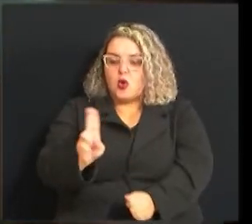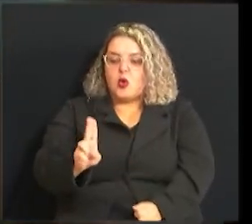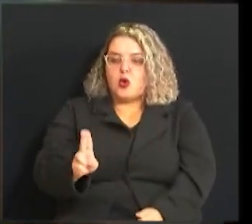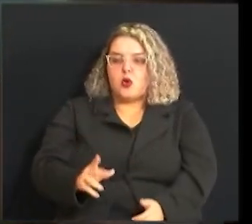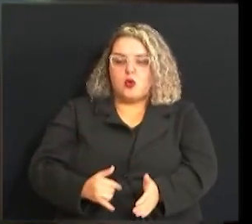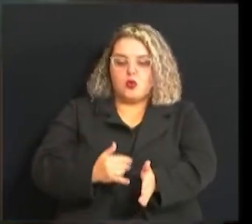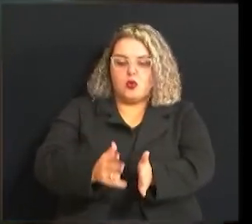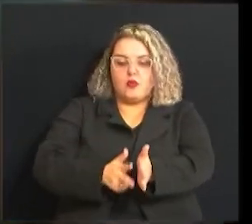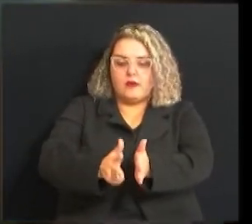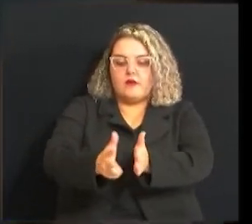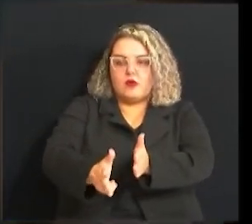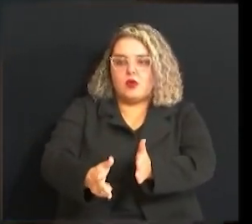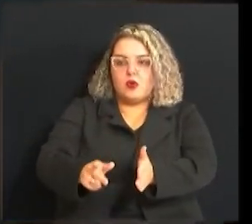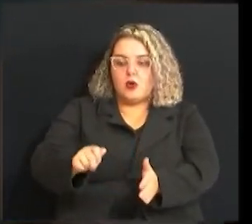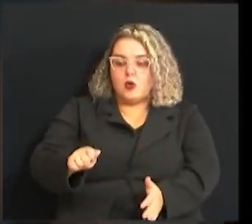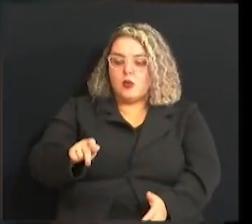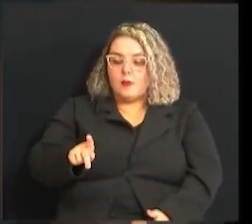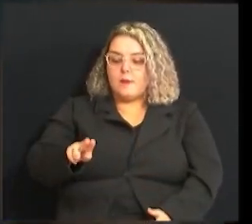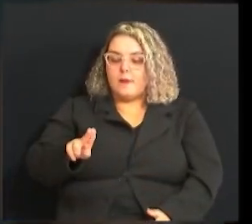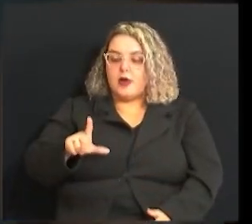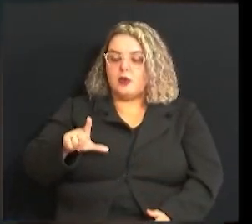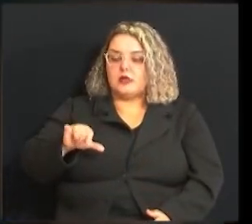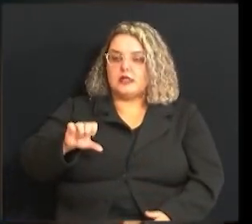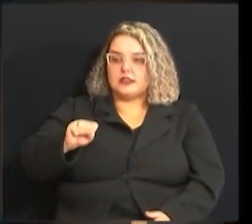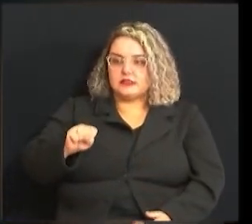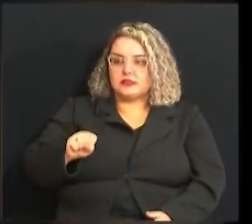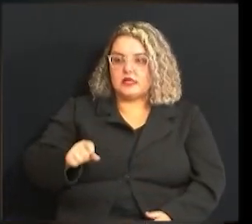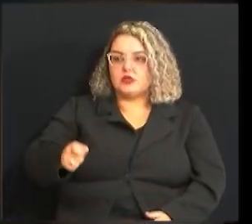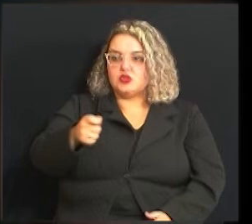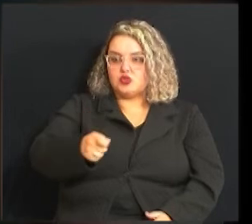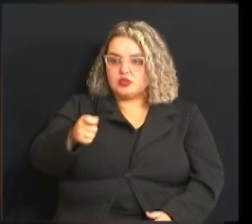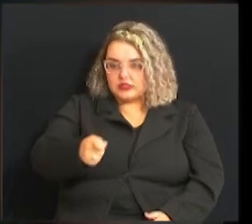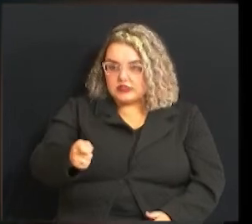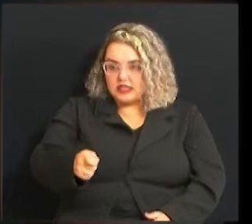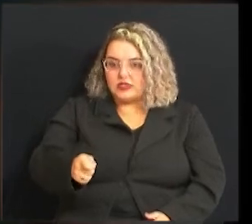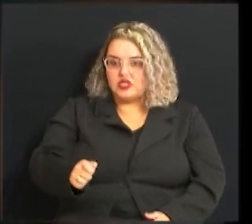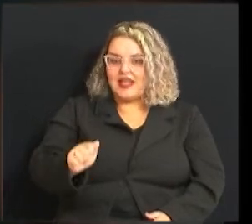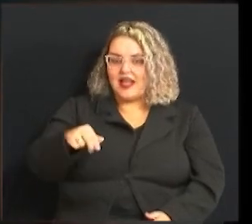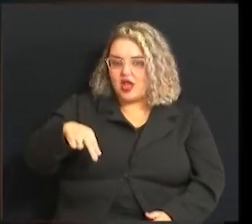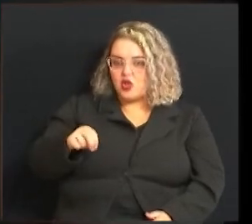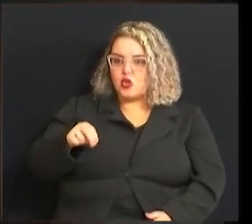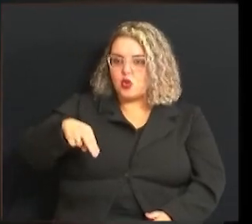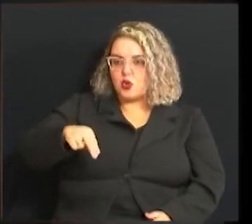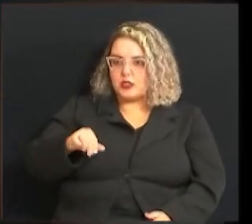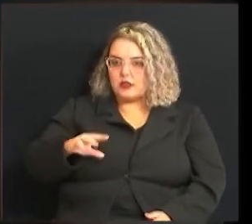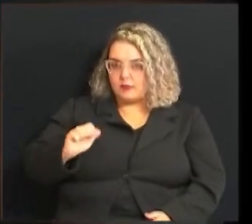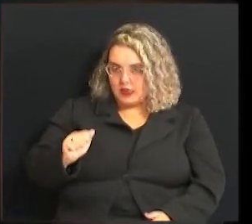sob o nome de Ferrovia Paulista Sociedade Anônima, a FEPASA.